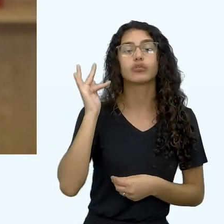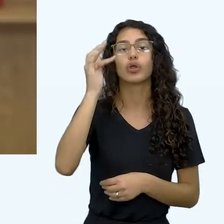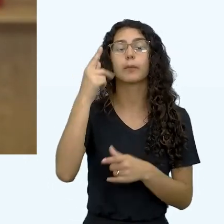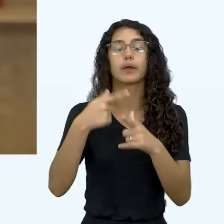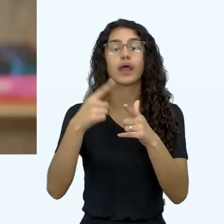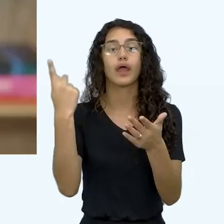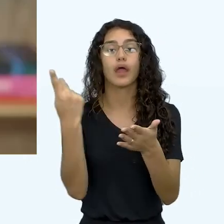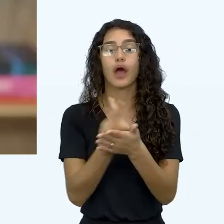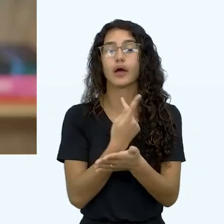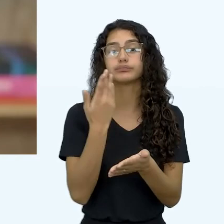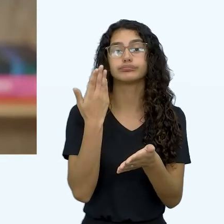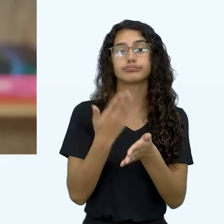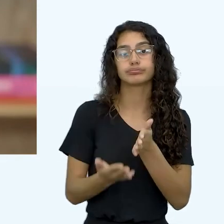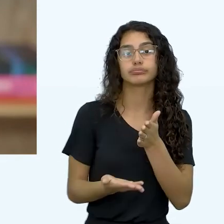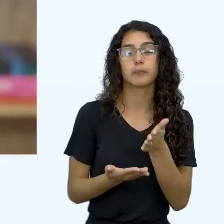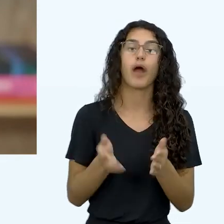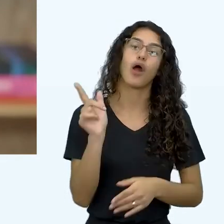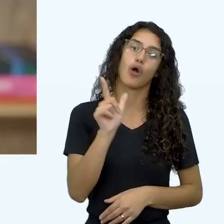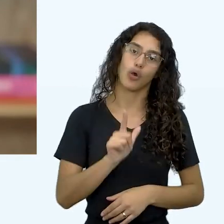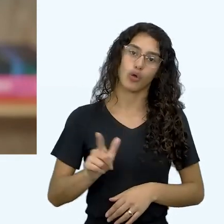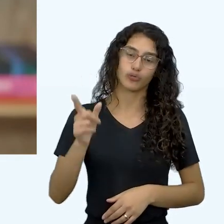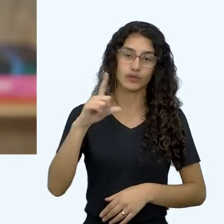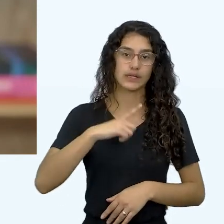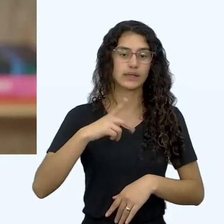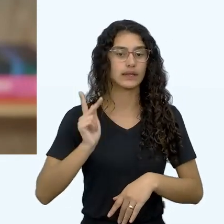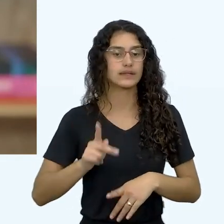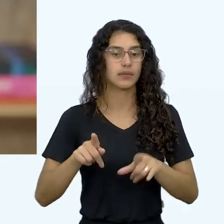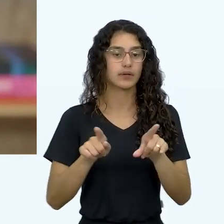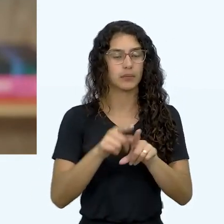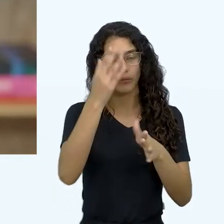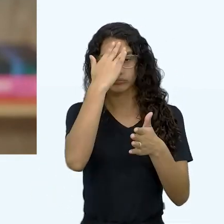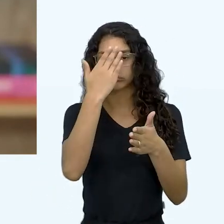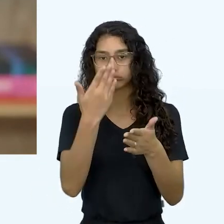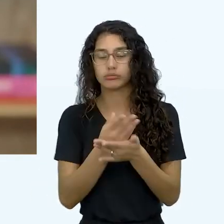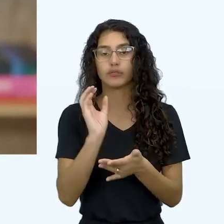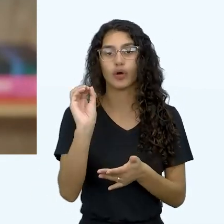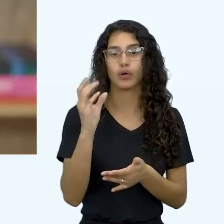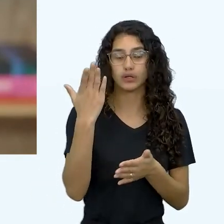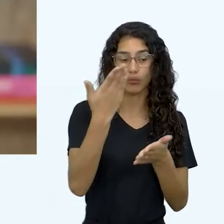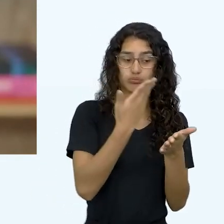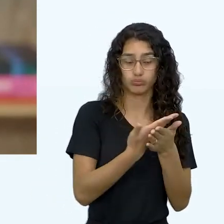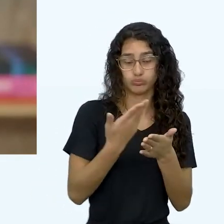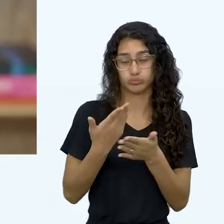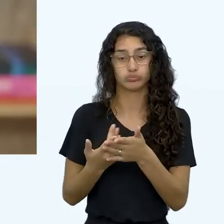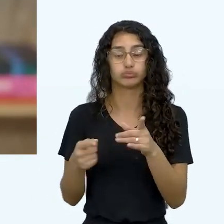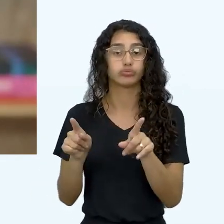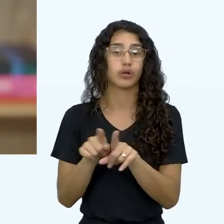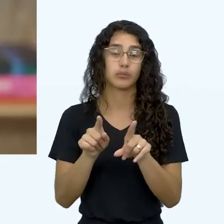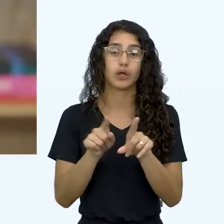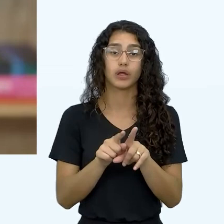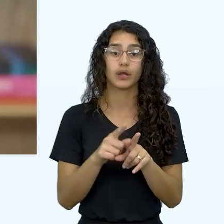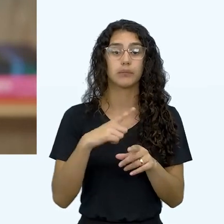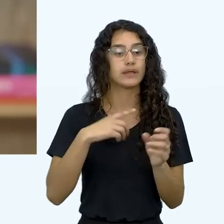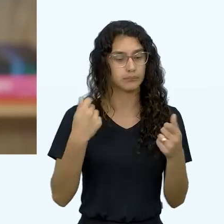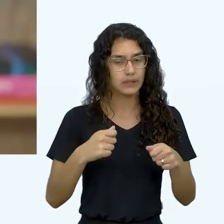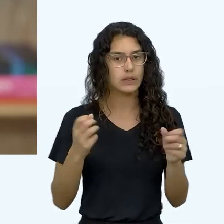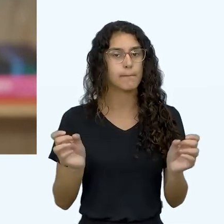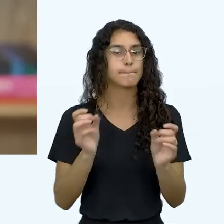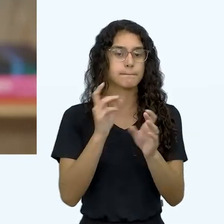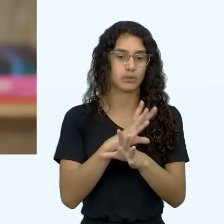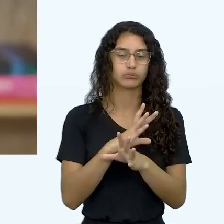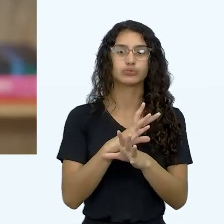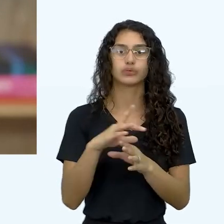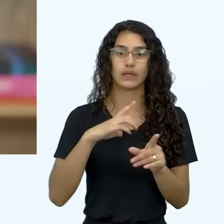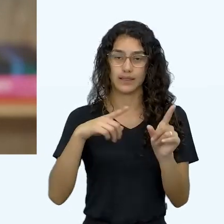você está ferrado. Mas, obviamente, você tem sempre a sua crença do que vai acontecer, os seus estudos, e para isso você tem que estar preparado e com uma